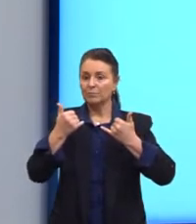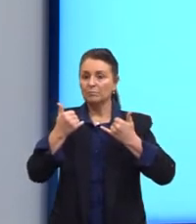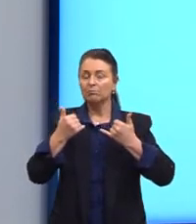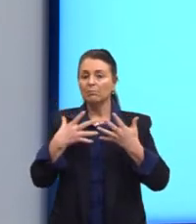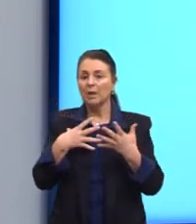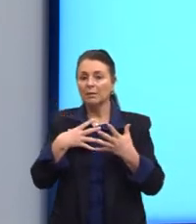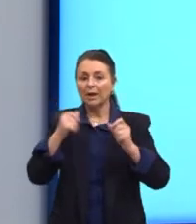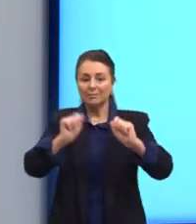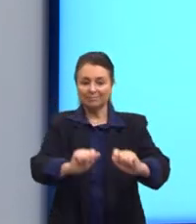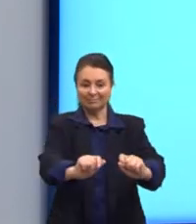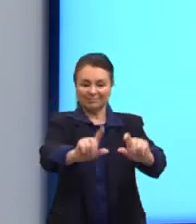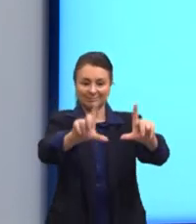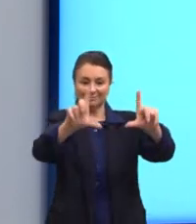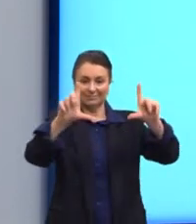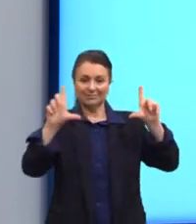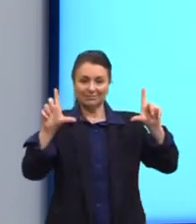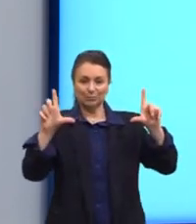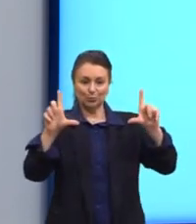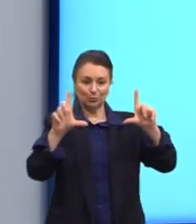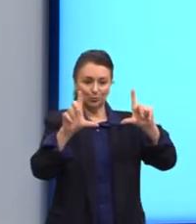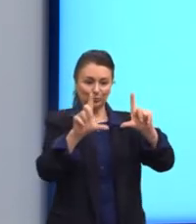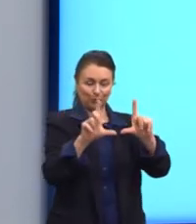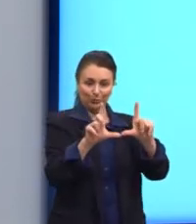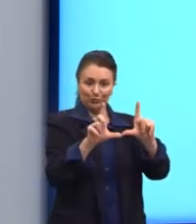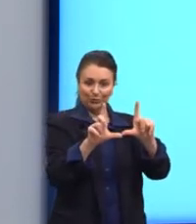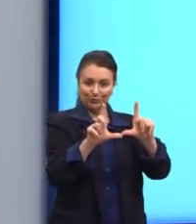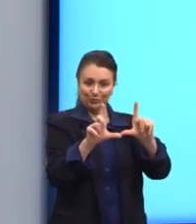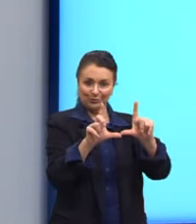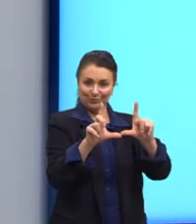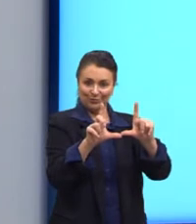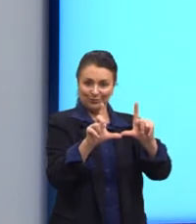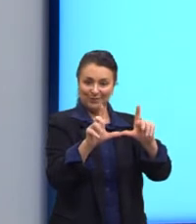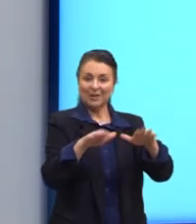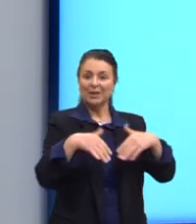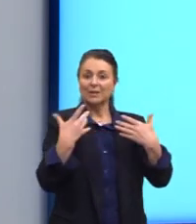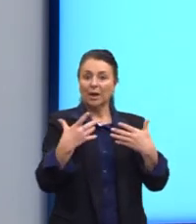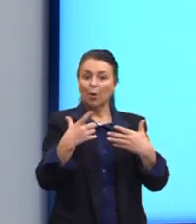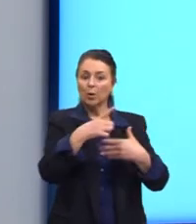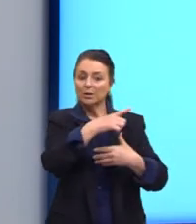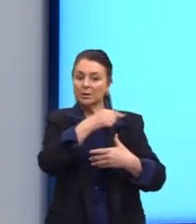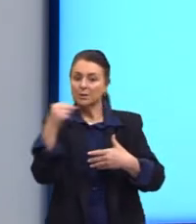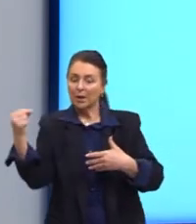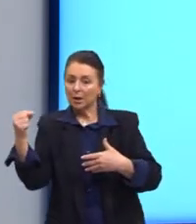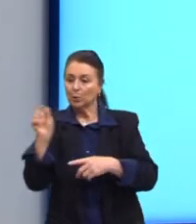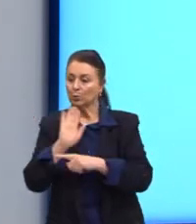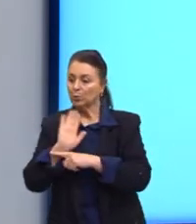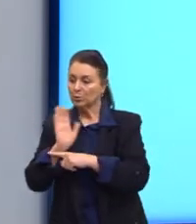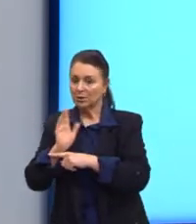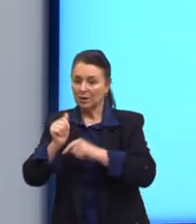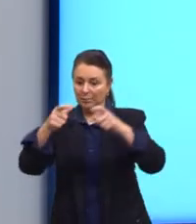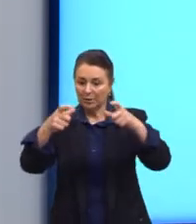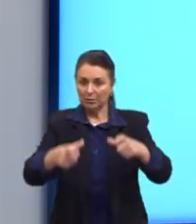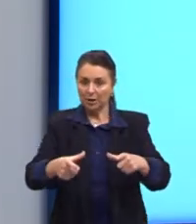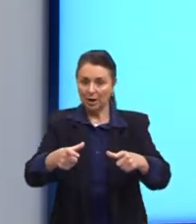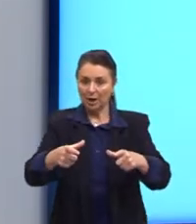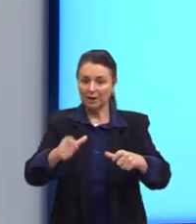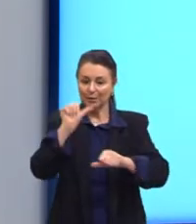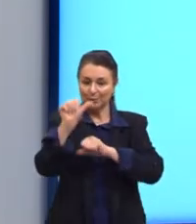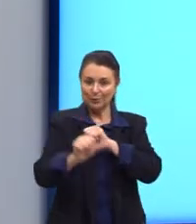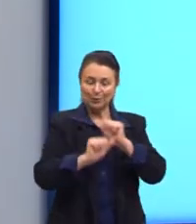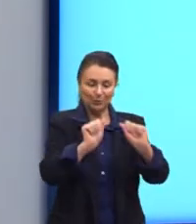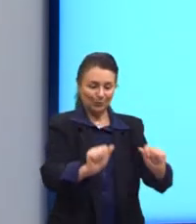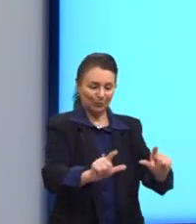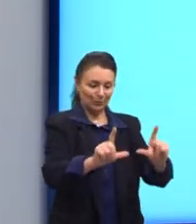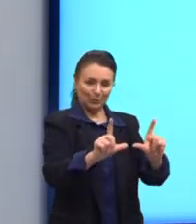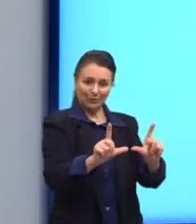datelona para as telinhas então saiu da sala de cinema e foi para as telinhas né para